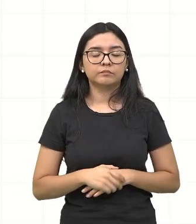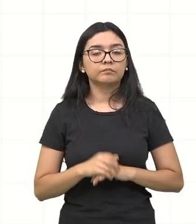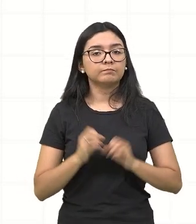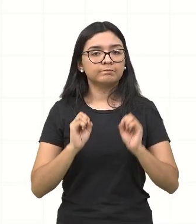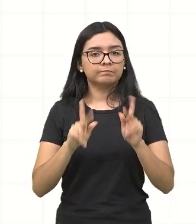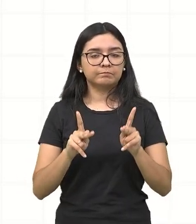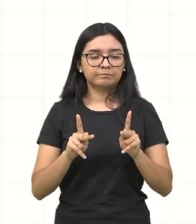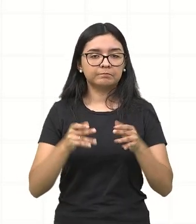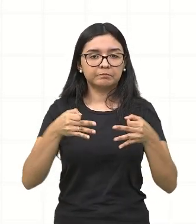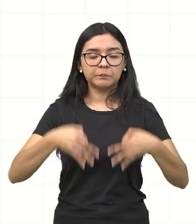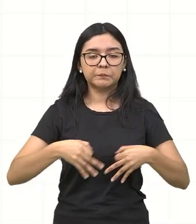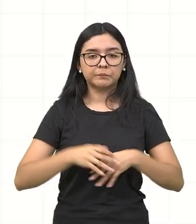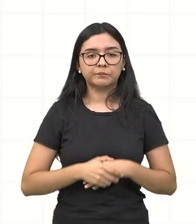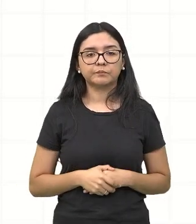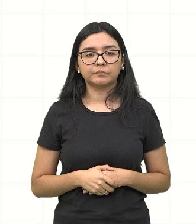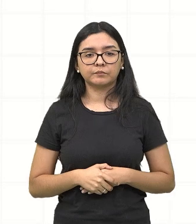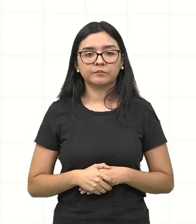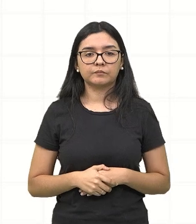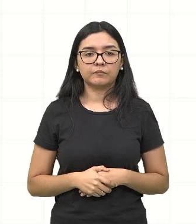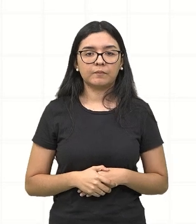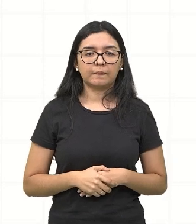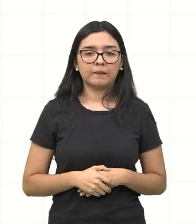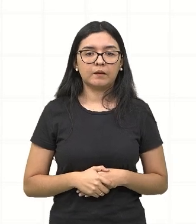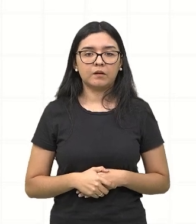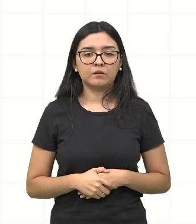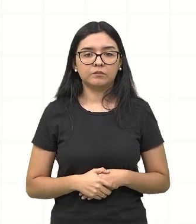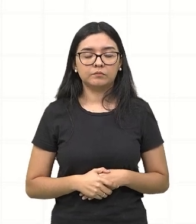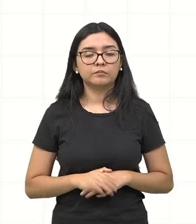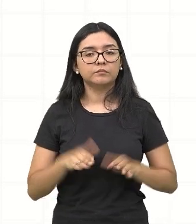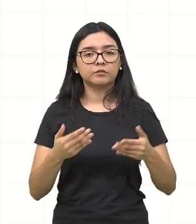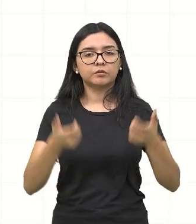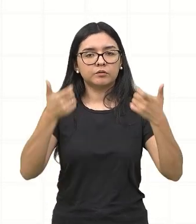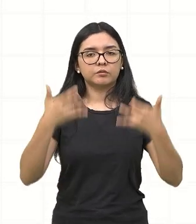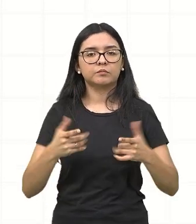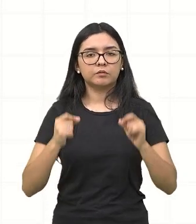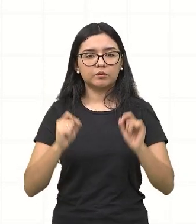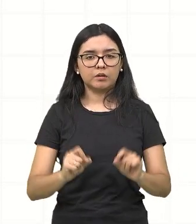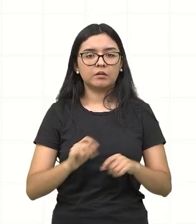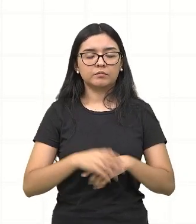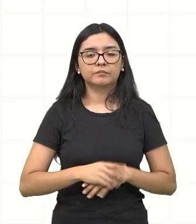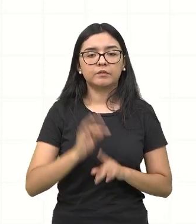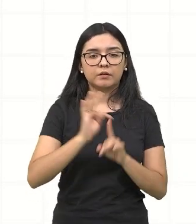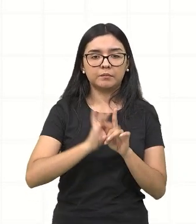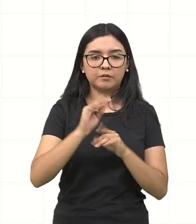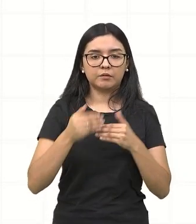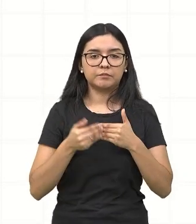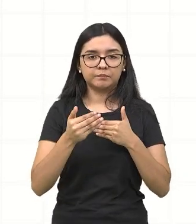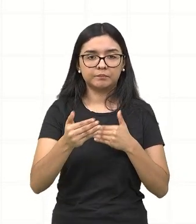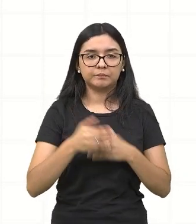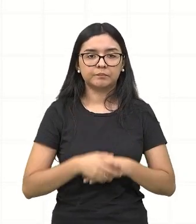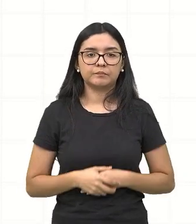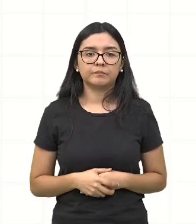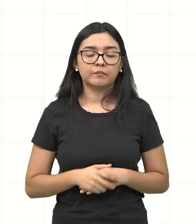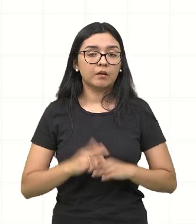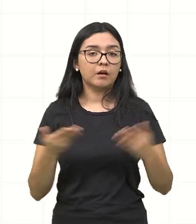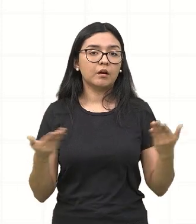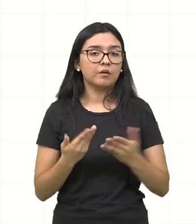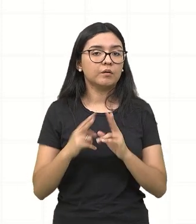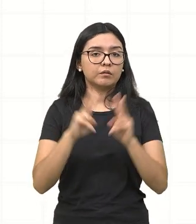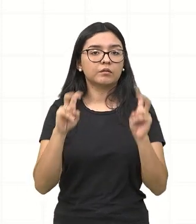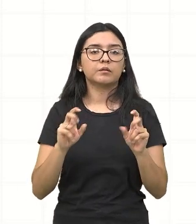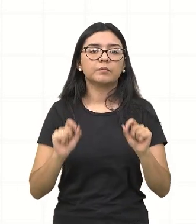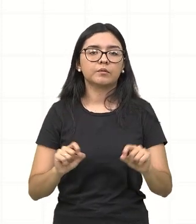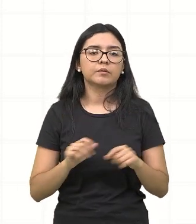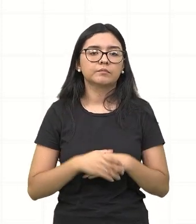bem? Bom, pessoal, falamos até aqui, sobre medida de temperatura. Vamos avançar aqui na nossa aula. Nós vamos falar agora